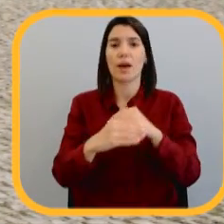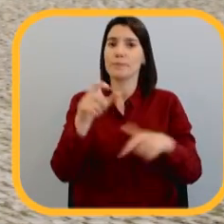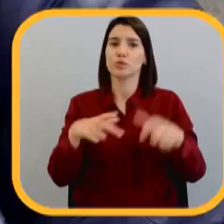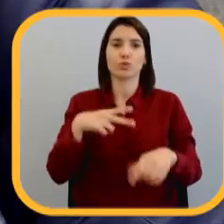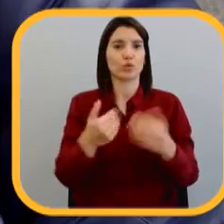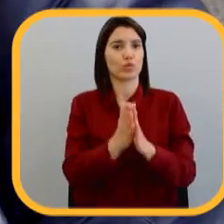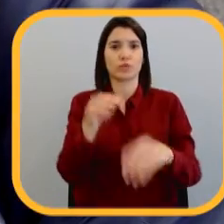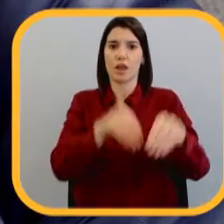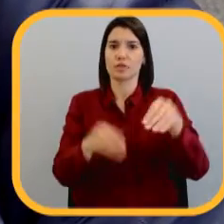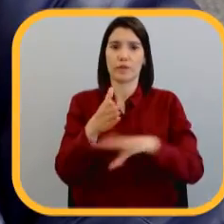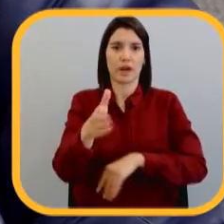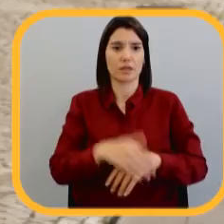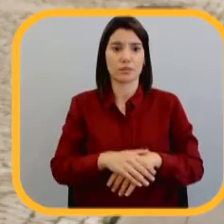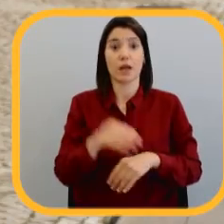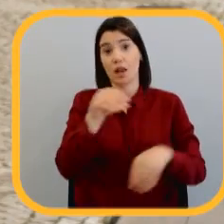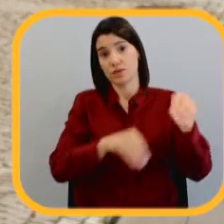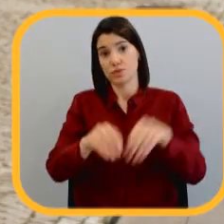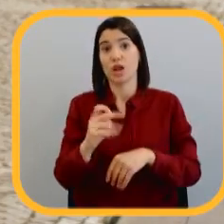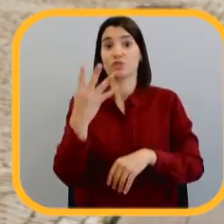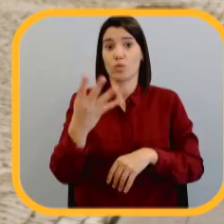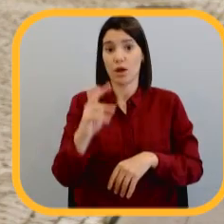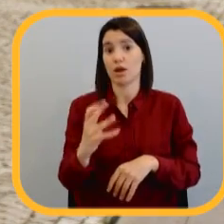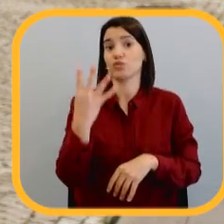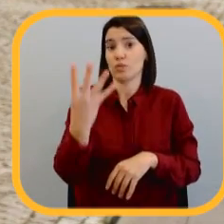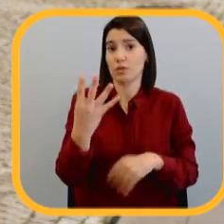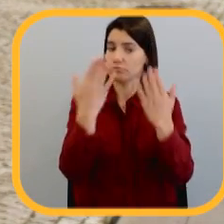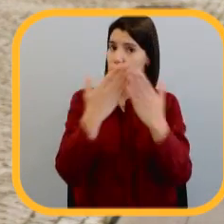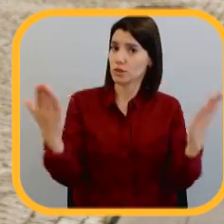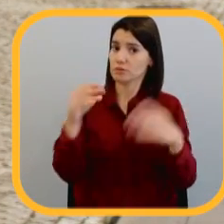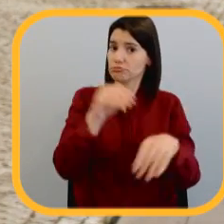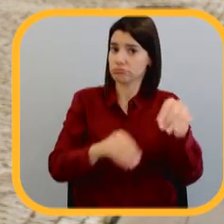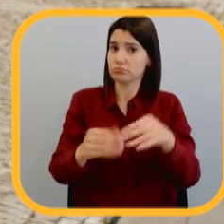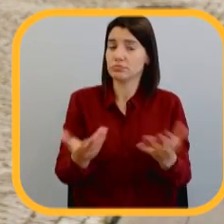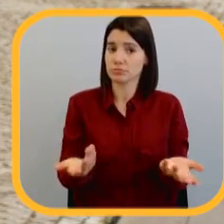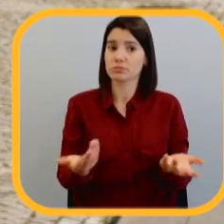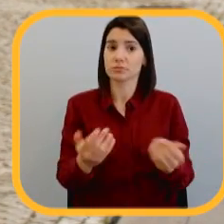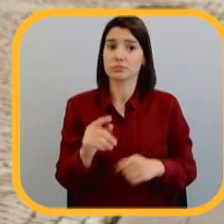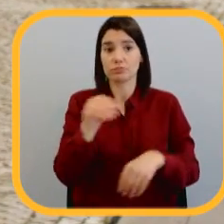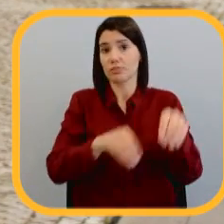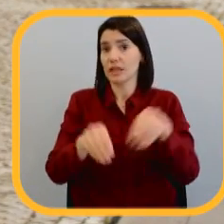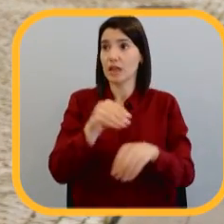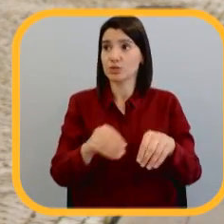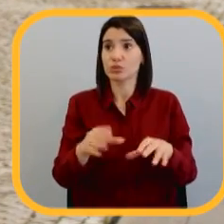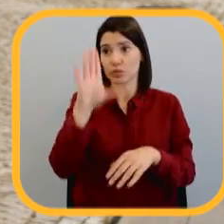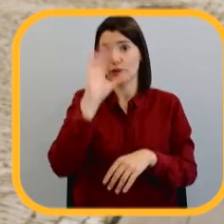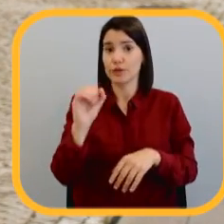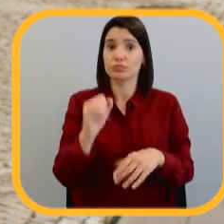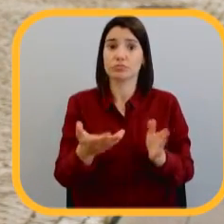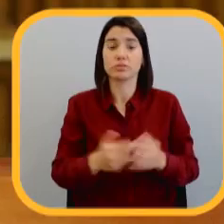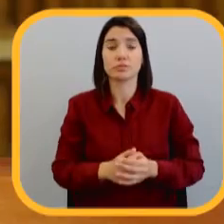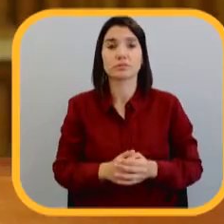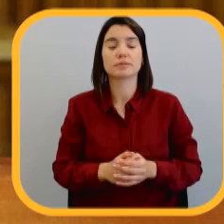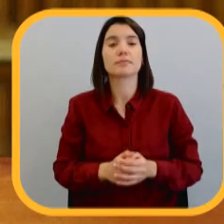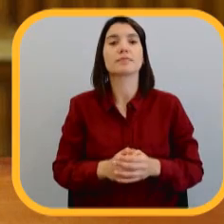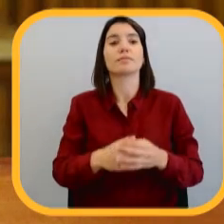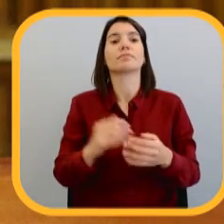os portugueses. Por eleições? De 4 em 4 anos, democraticamente, através de eleições legislativas.